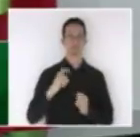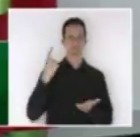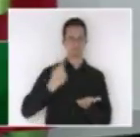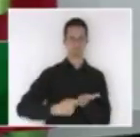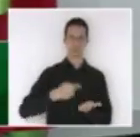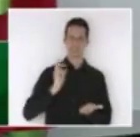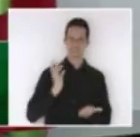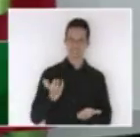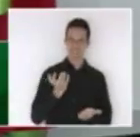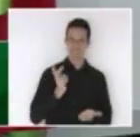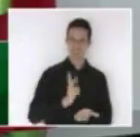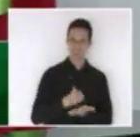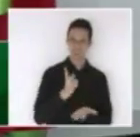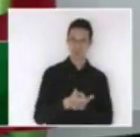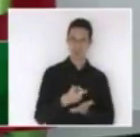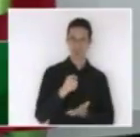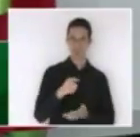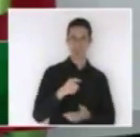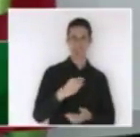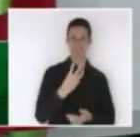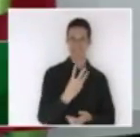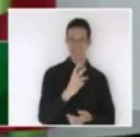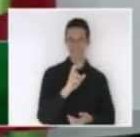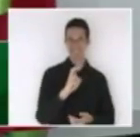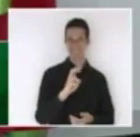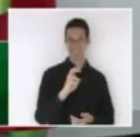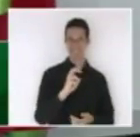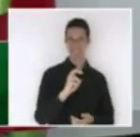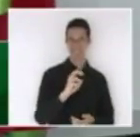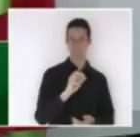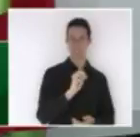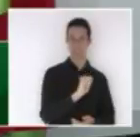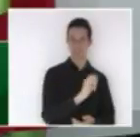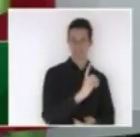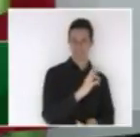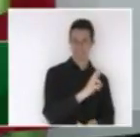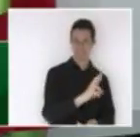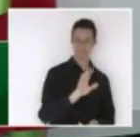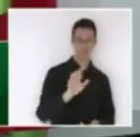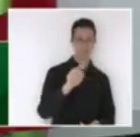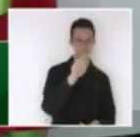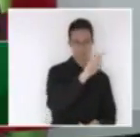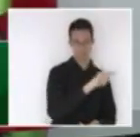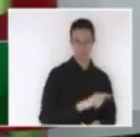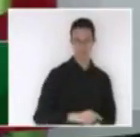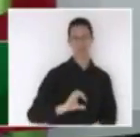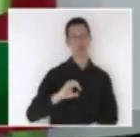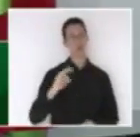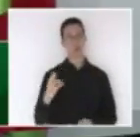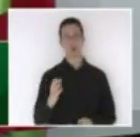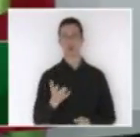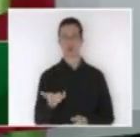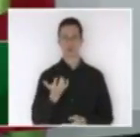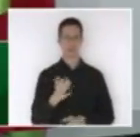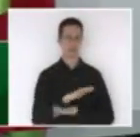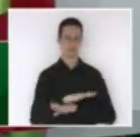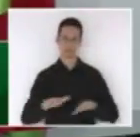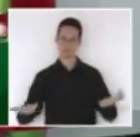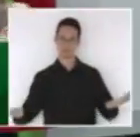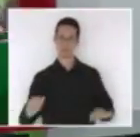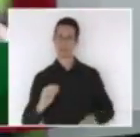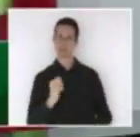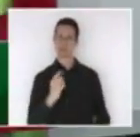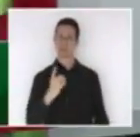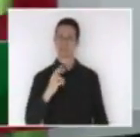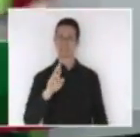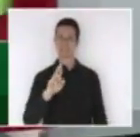secretarias regionais ou querem tomar outra decisão de extingui-las. Por isso, esse debate é